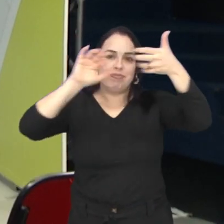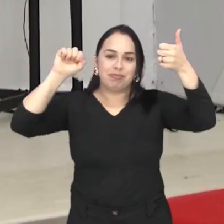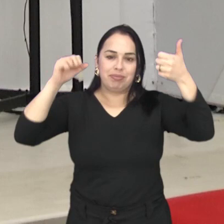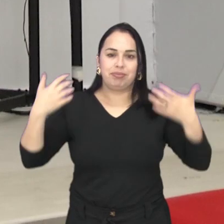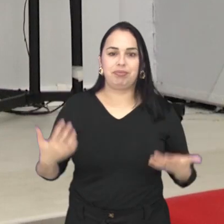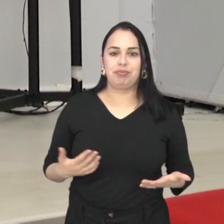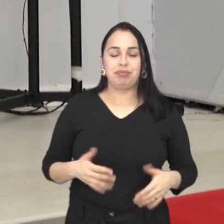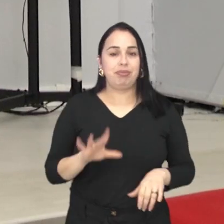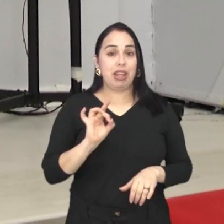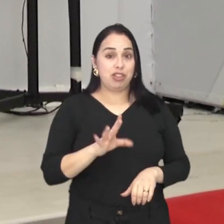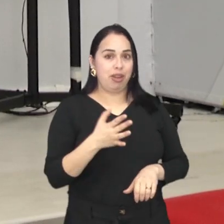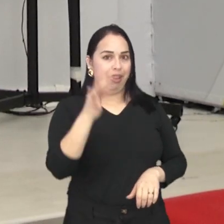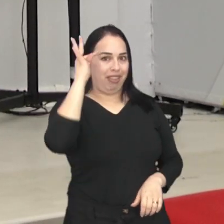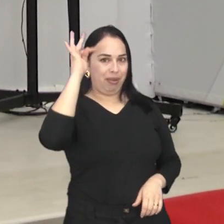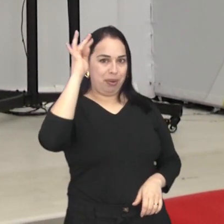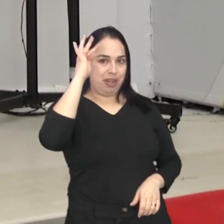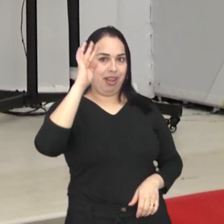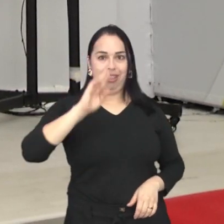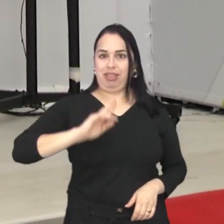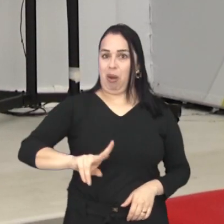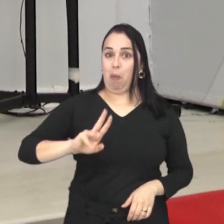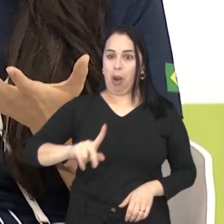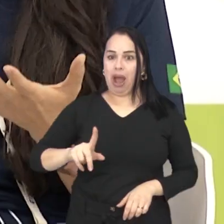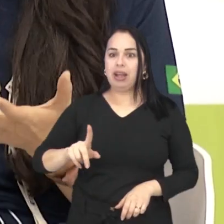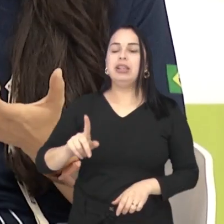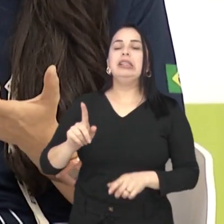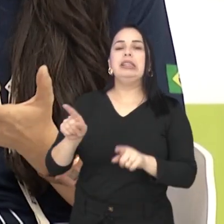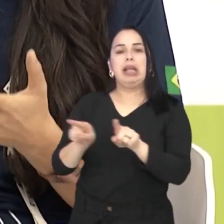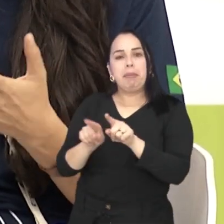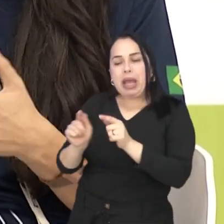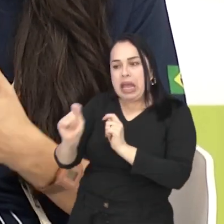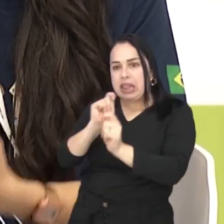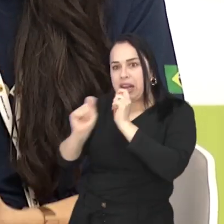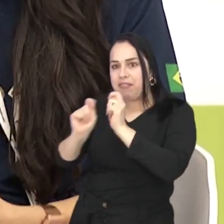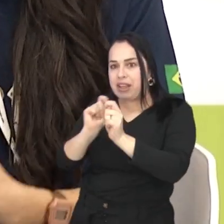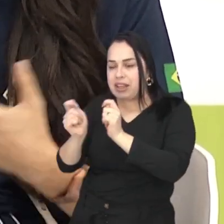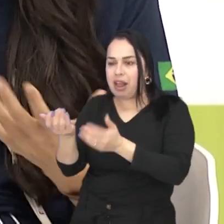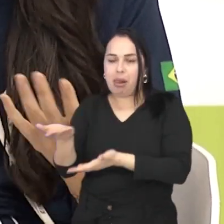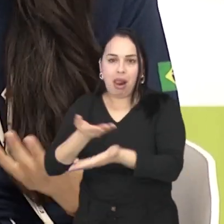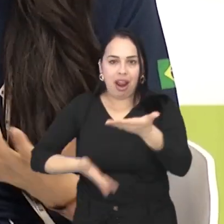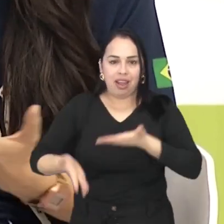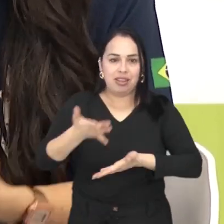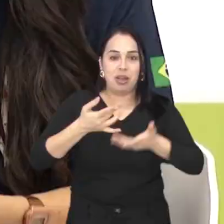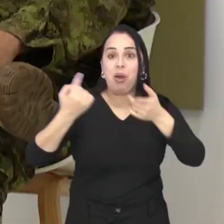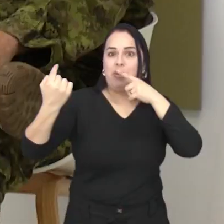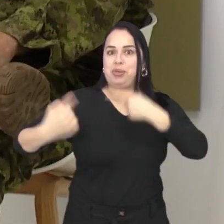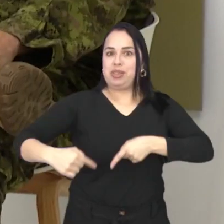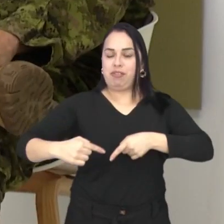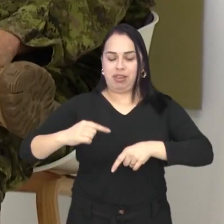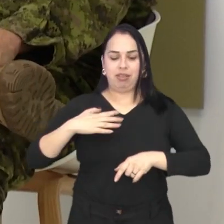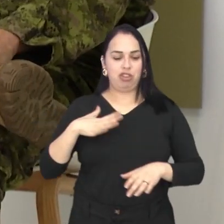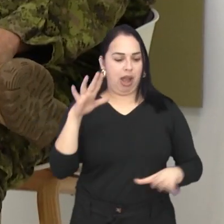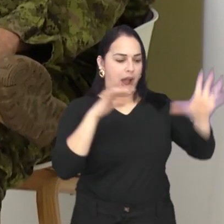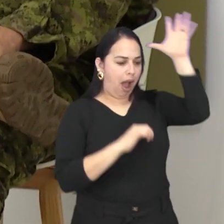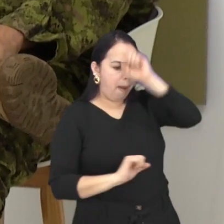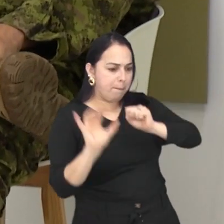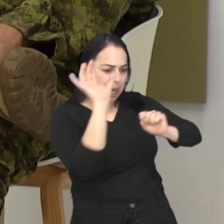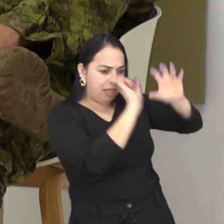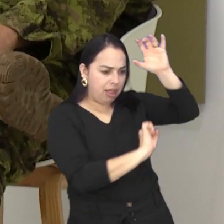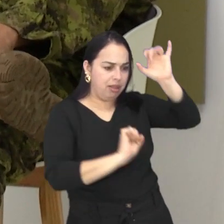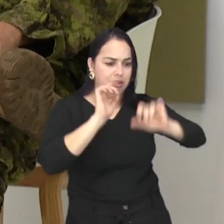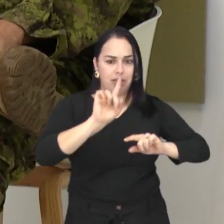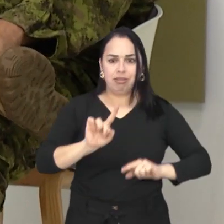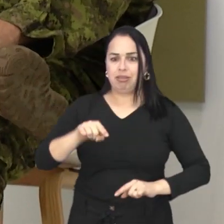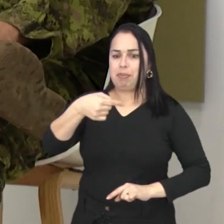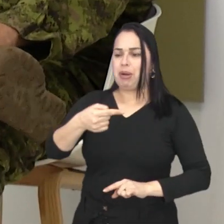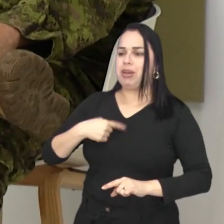pelo mundo por isso o treinamento não ficou só na teoria não os participantes fizeram entrevistas entre si o desafio foi colocar em